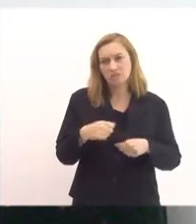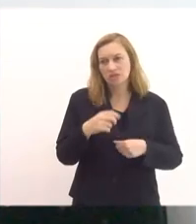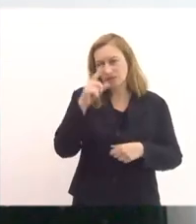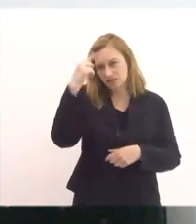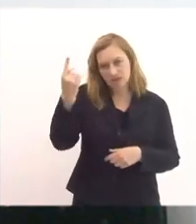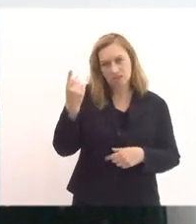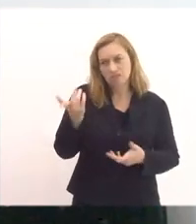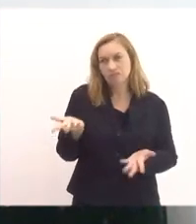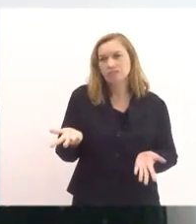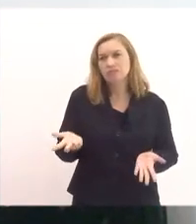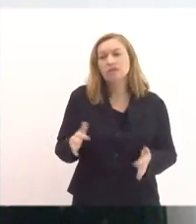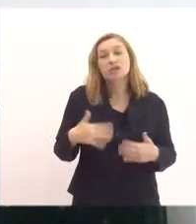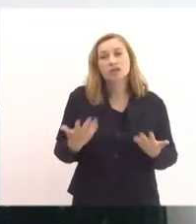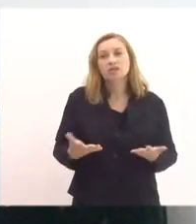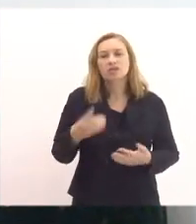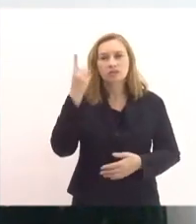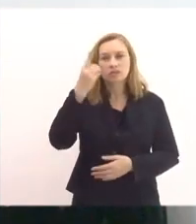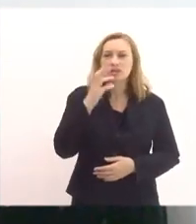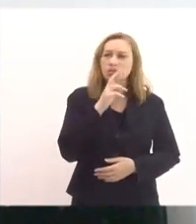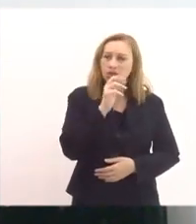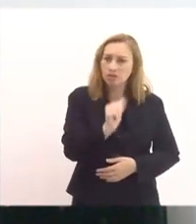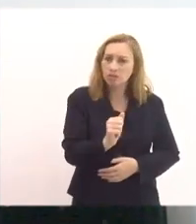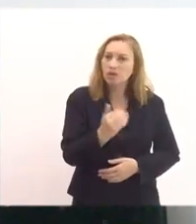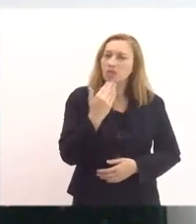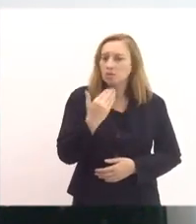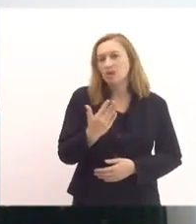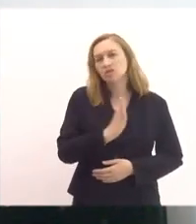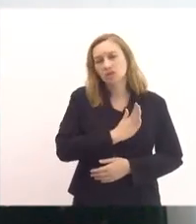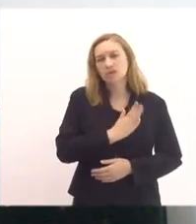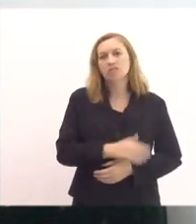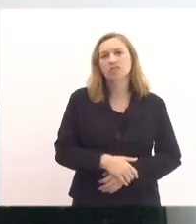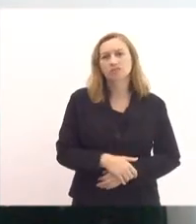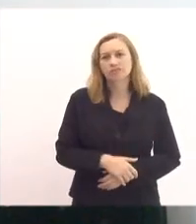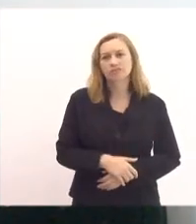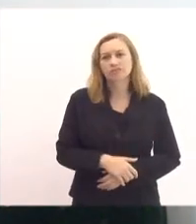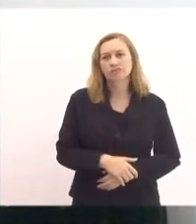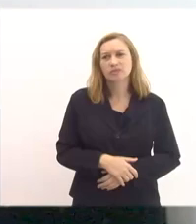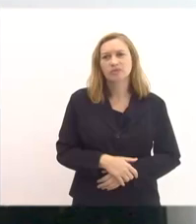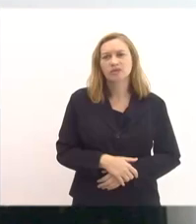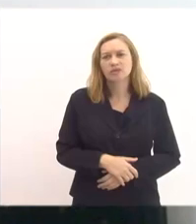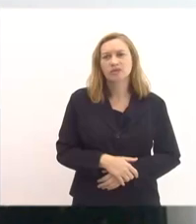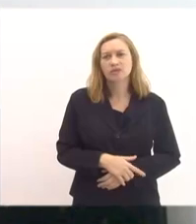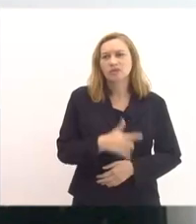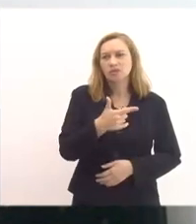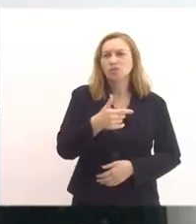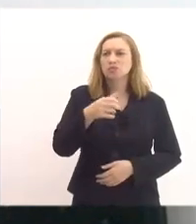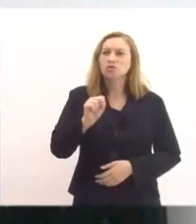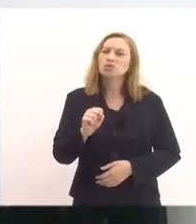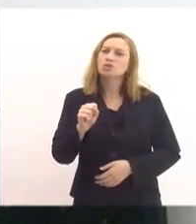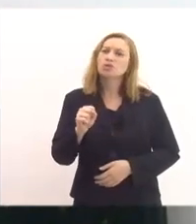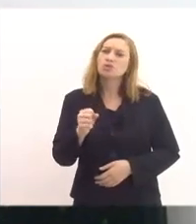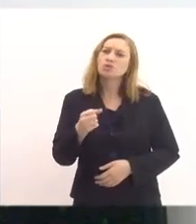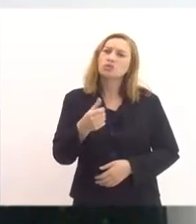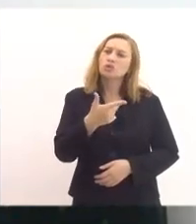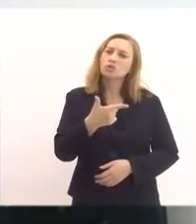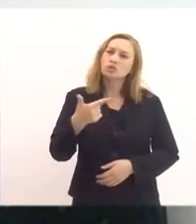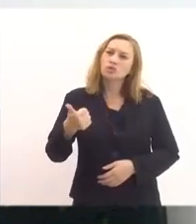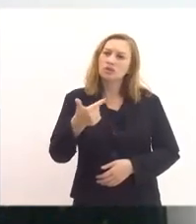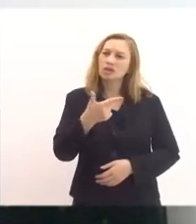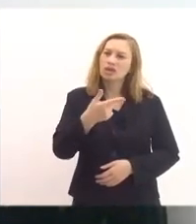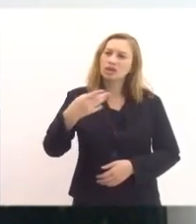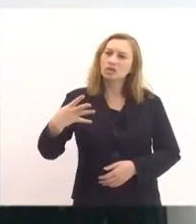inventando. Então, deputado Rodrigo Amorim, te peço de coração que 2012, 14, 15, chame